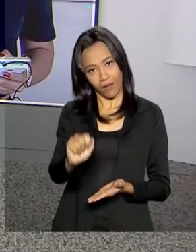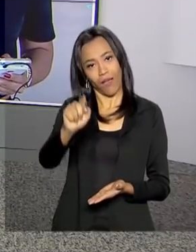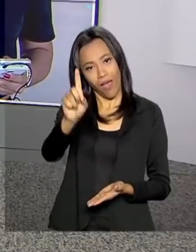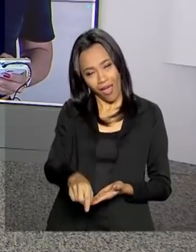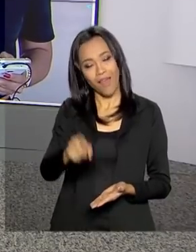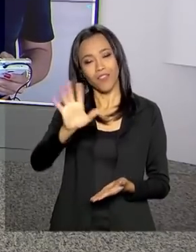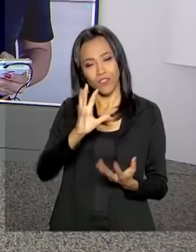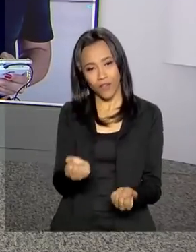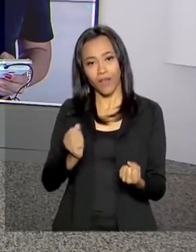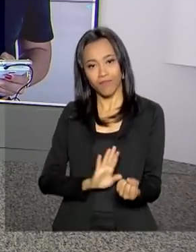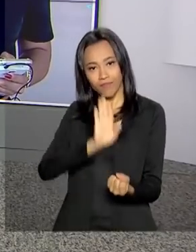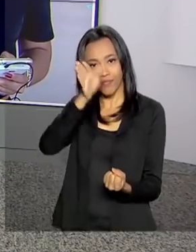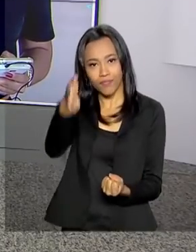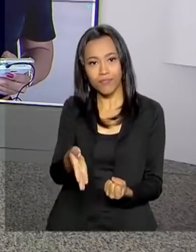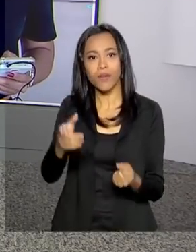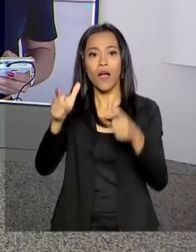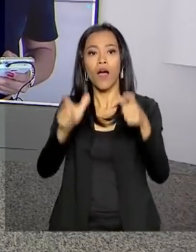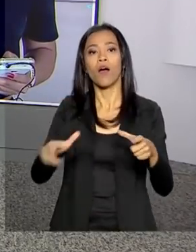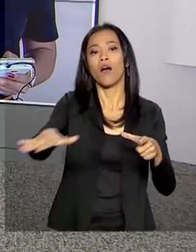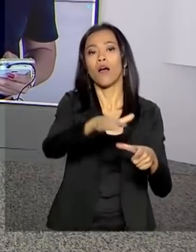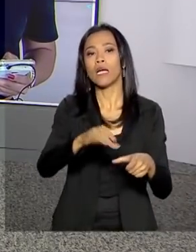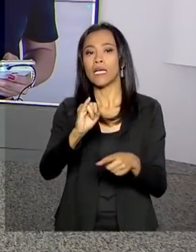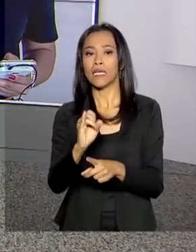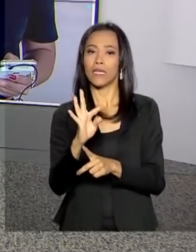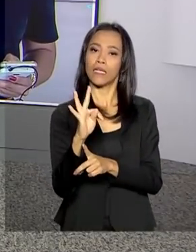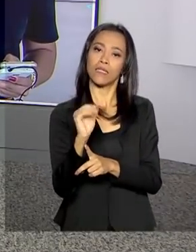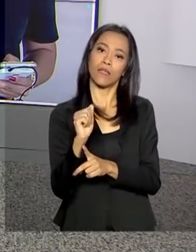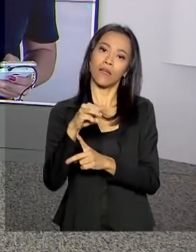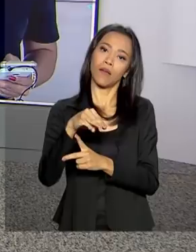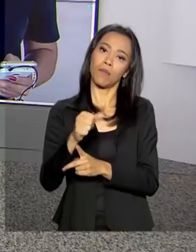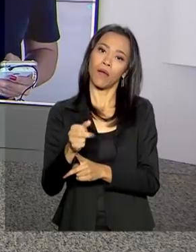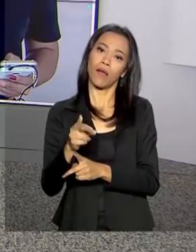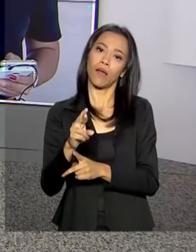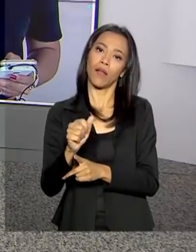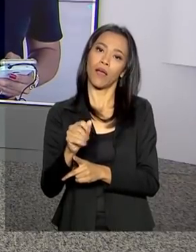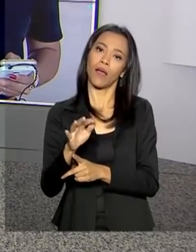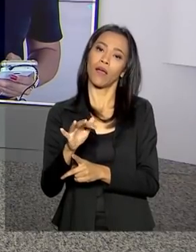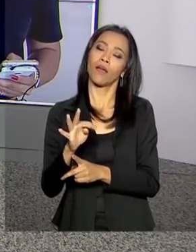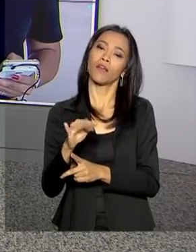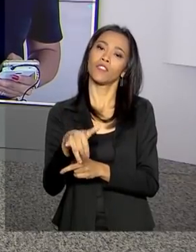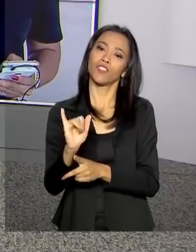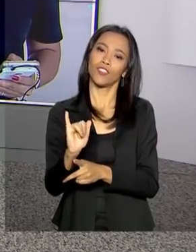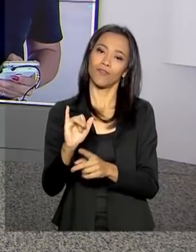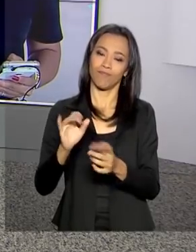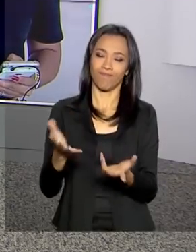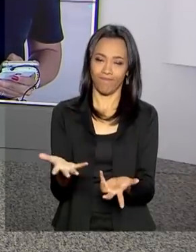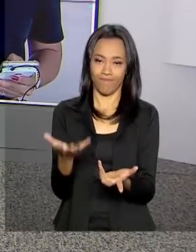wu é para lá que a gente vai agora conversar com a luciana collares de holanda ou luciana bom dia